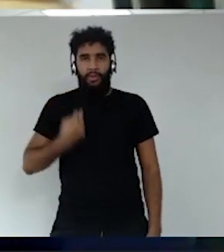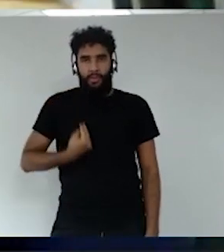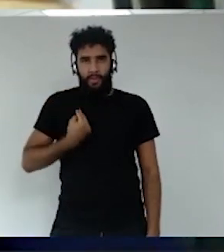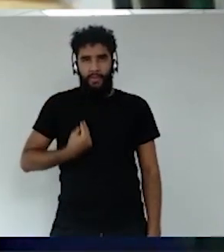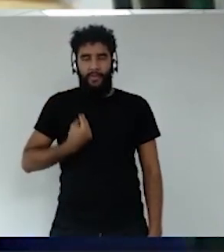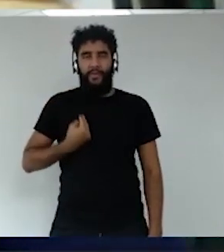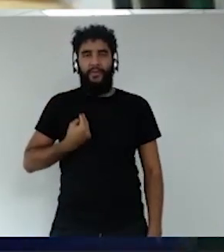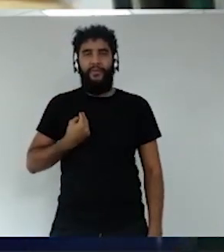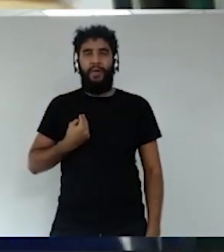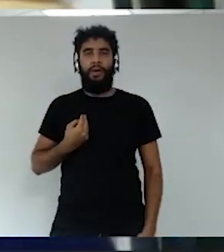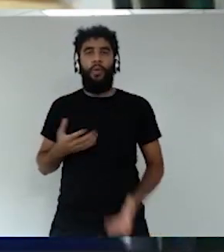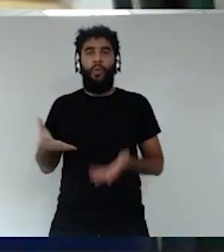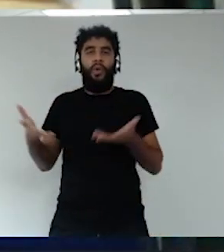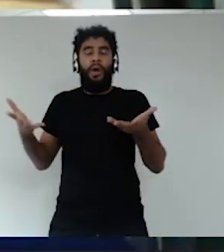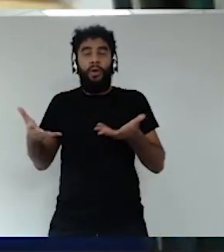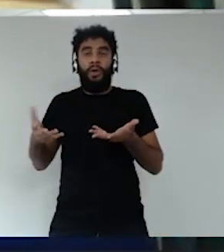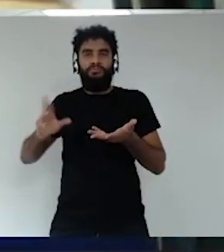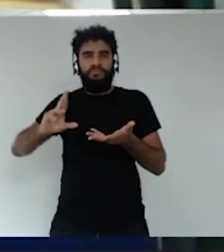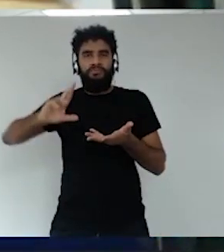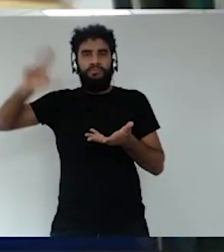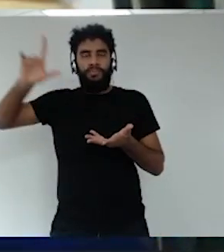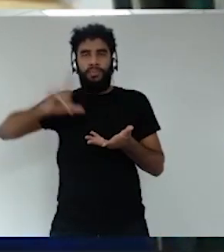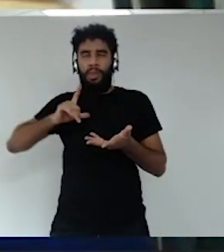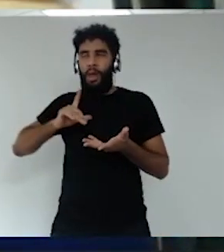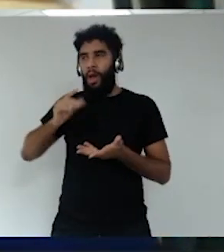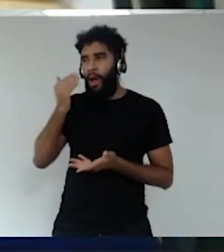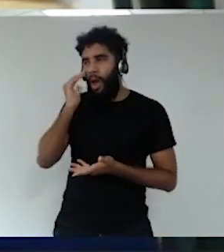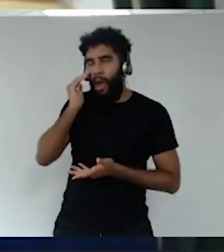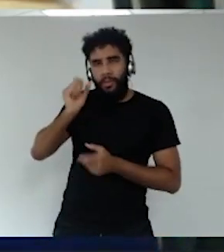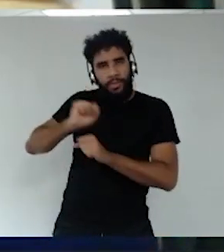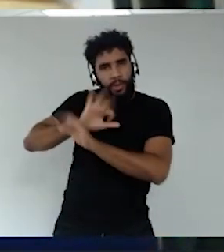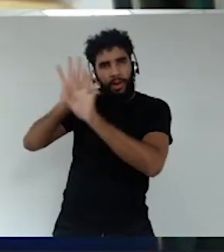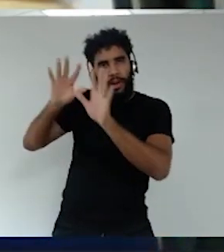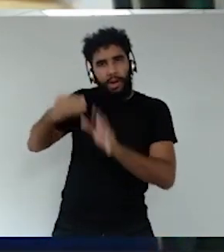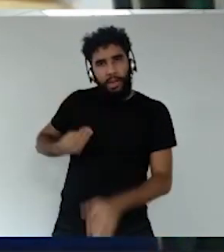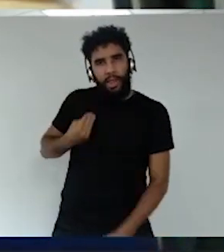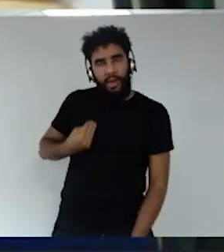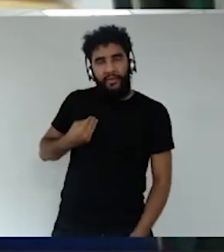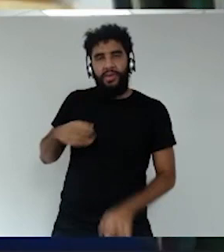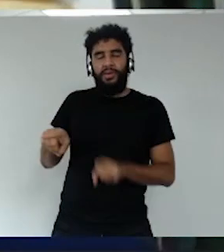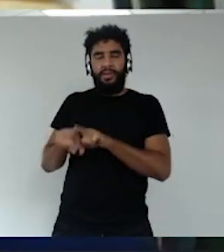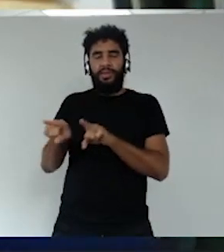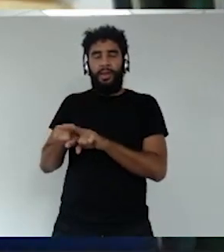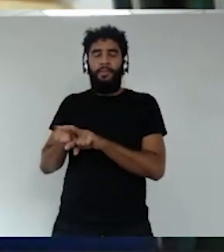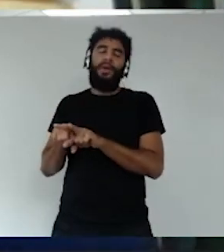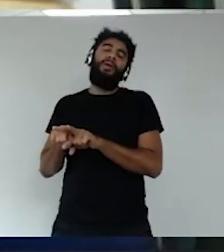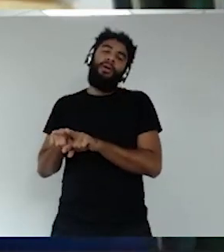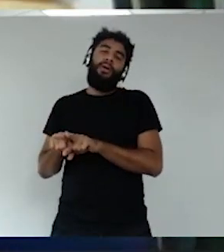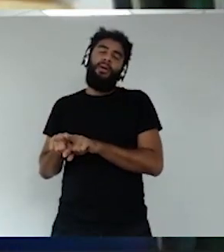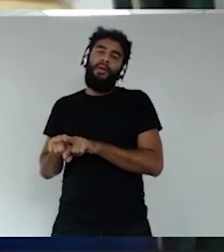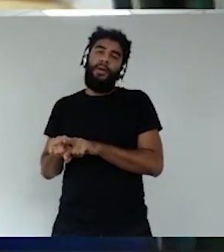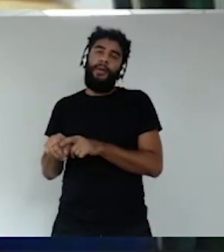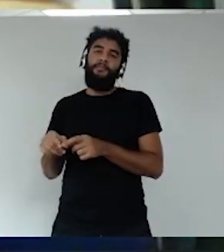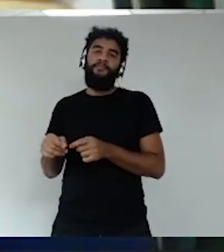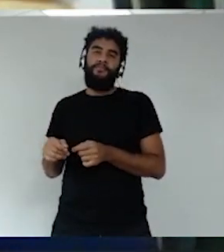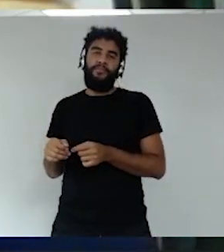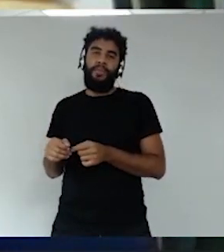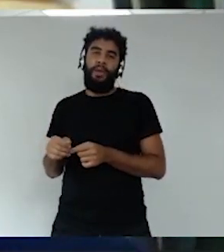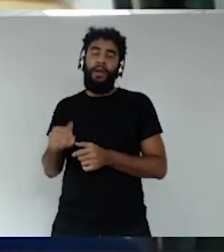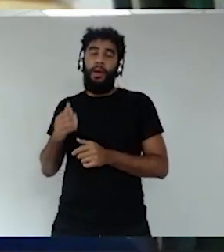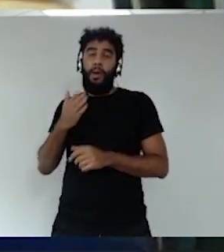novo presente, um presente com novas compreensões e, portanto, com novas promessas de solidariedade